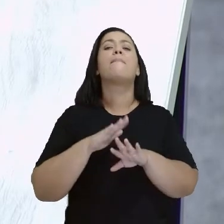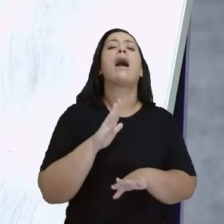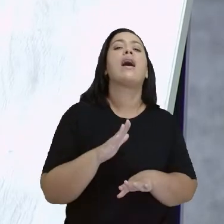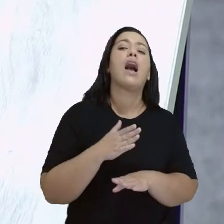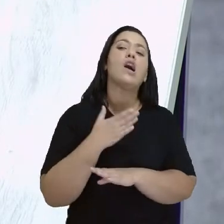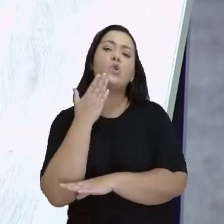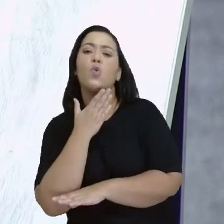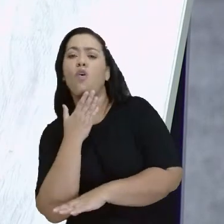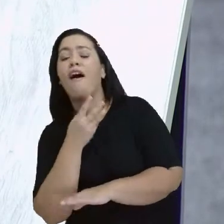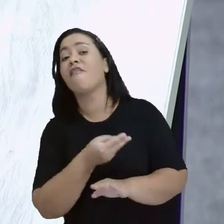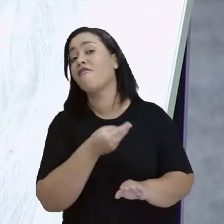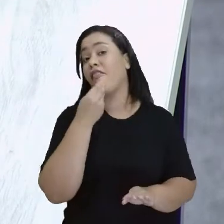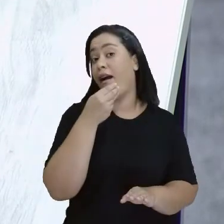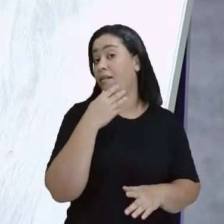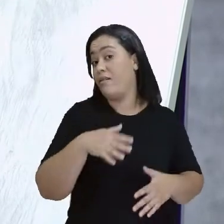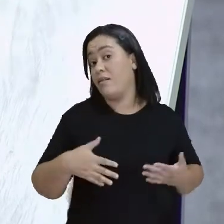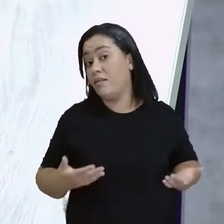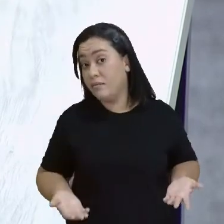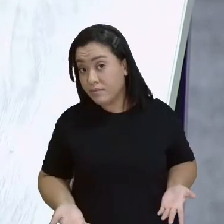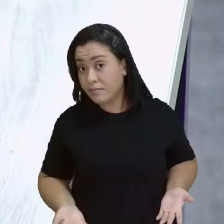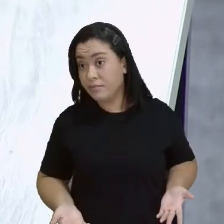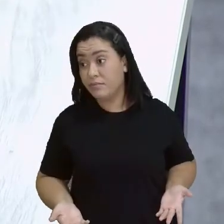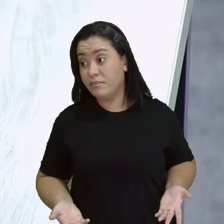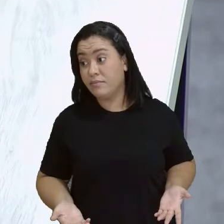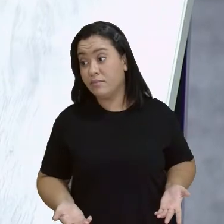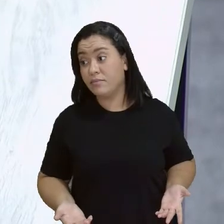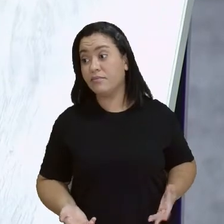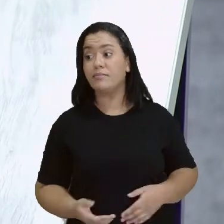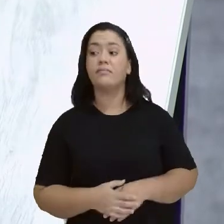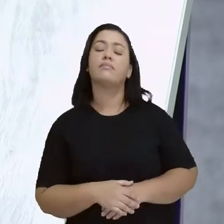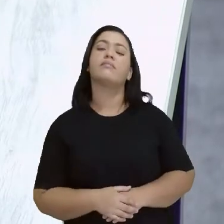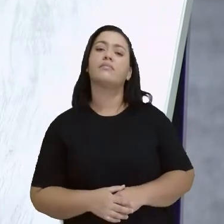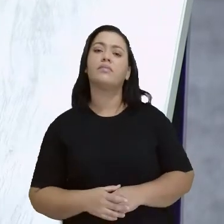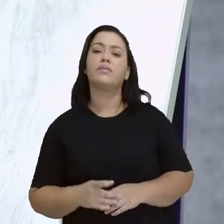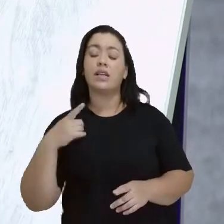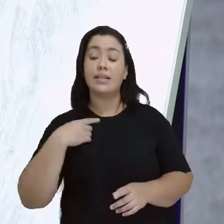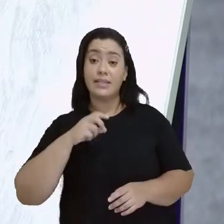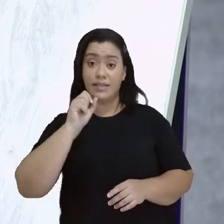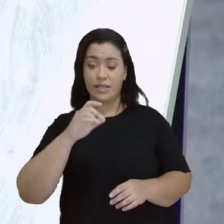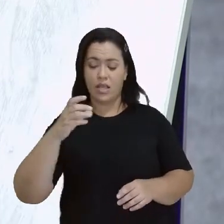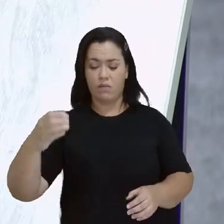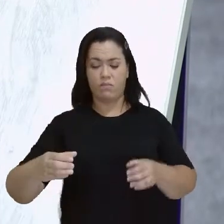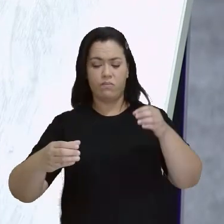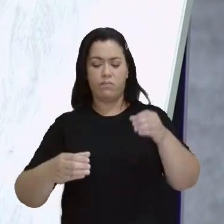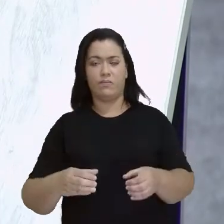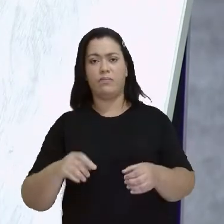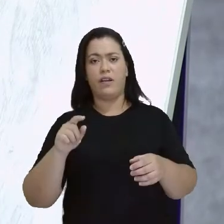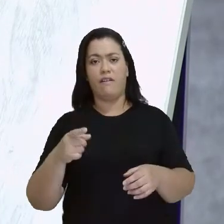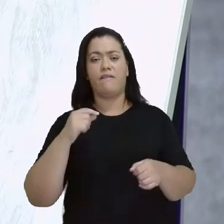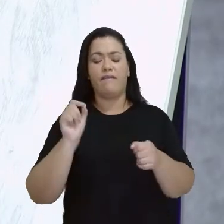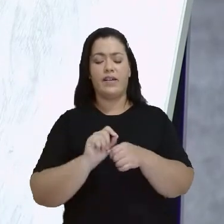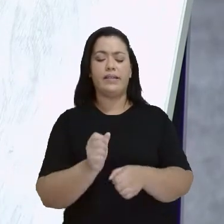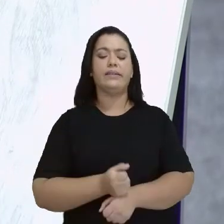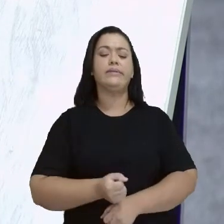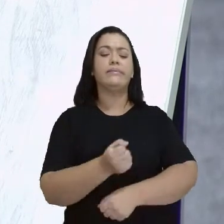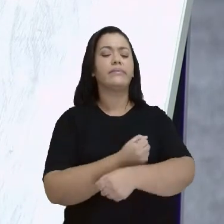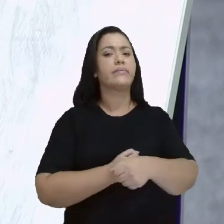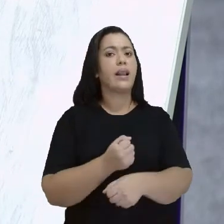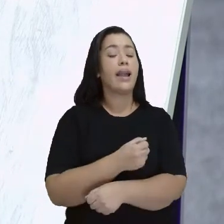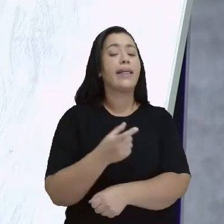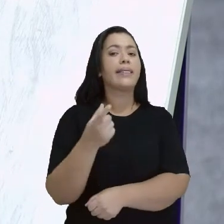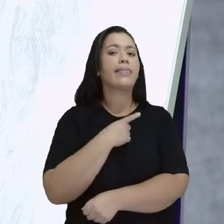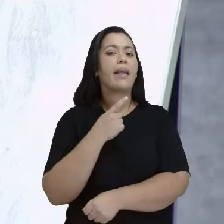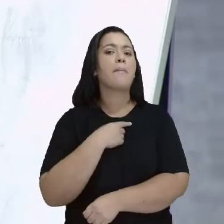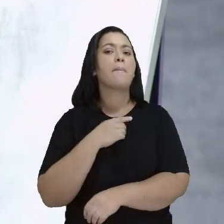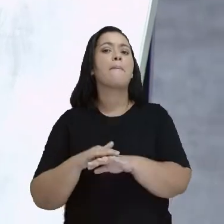farinha? Eu vou colocar aqui uma xícara de açúcar e uma xícara de farinha para fazer uma receita. Eu vou